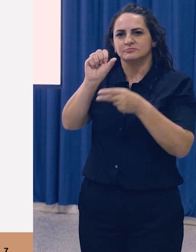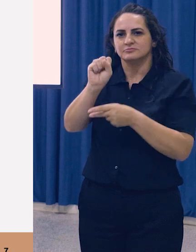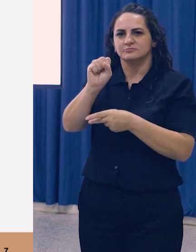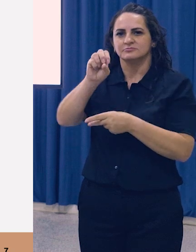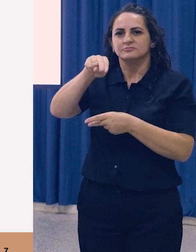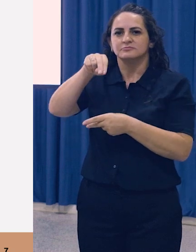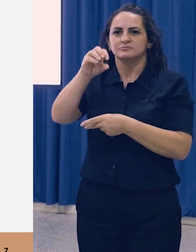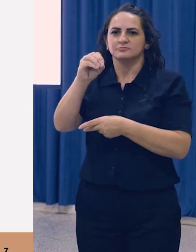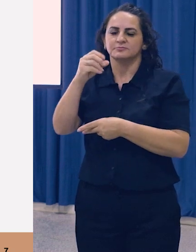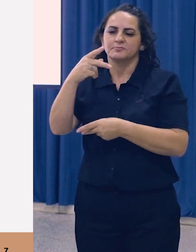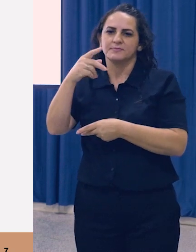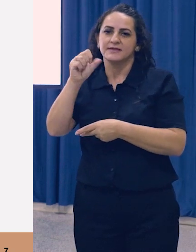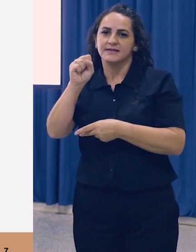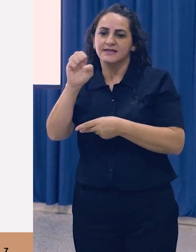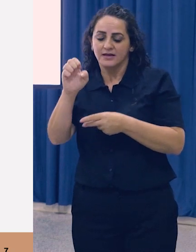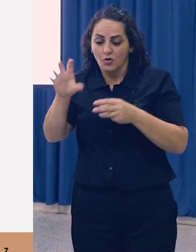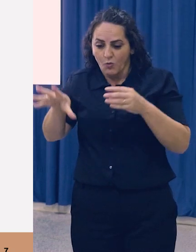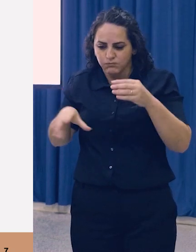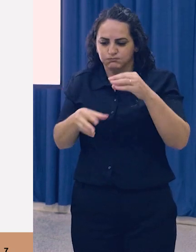maior